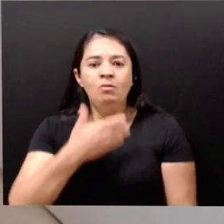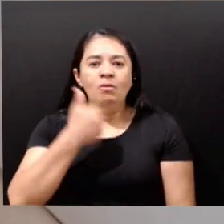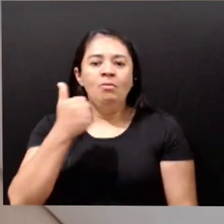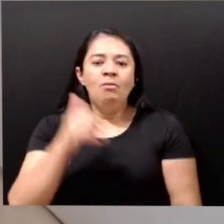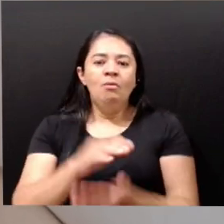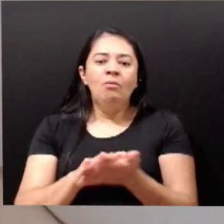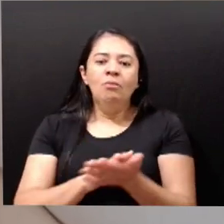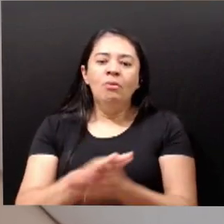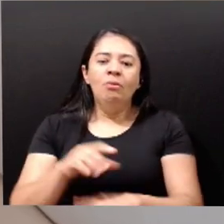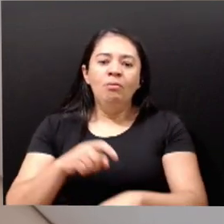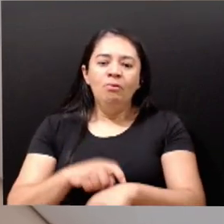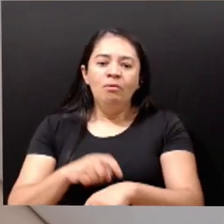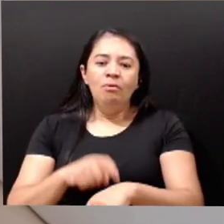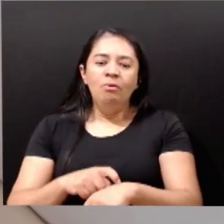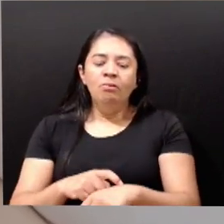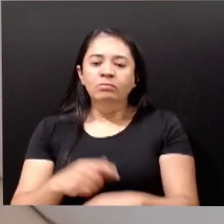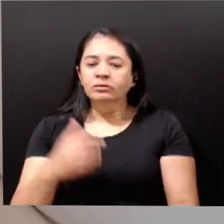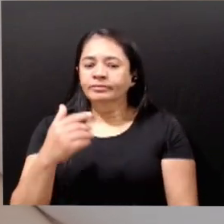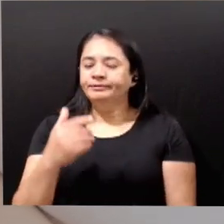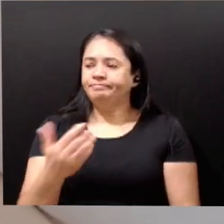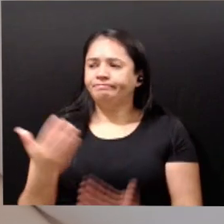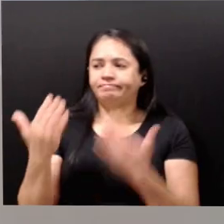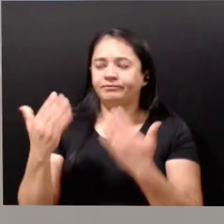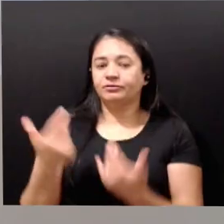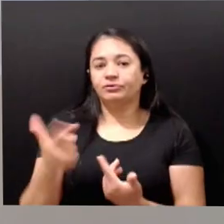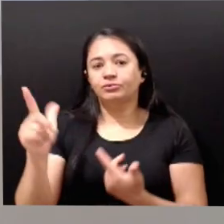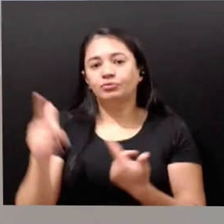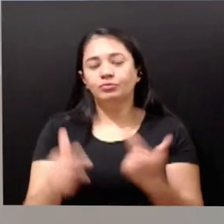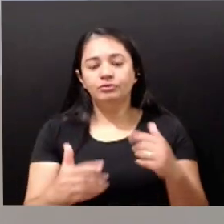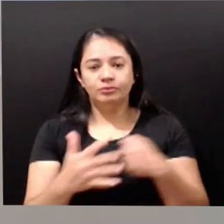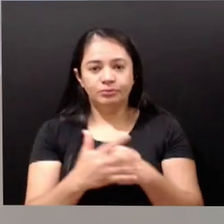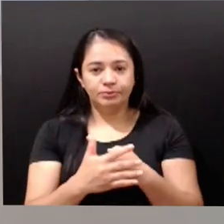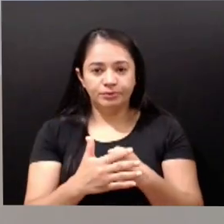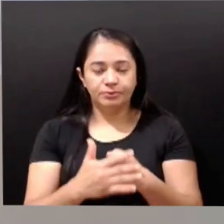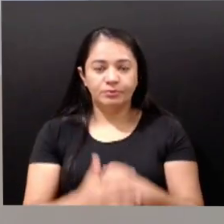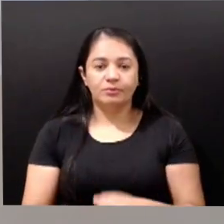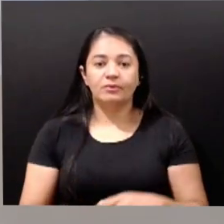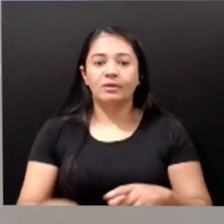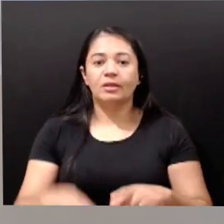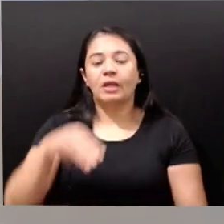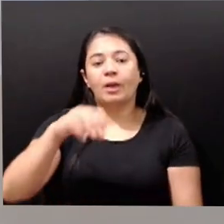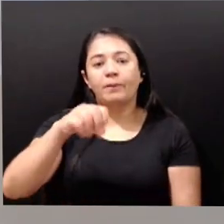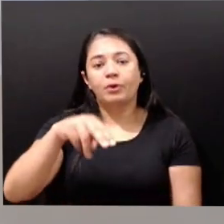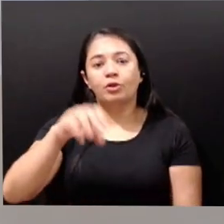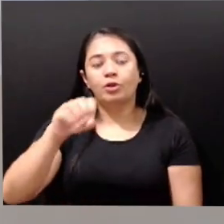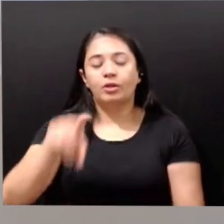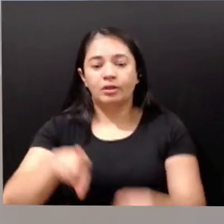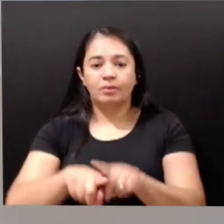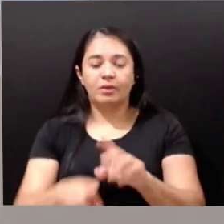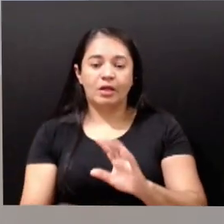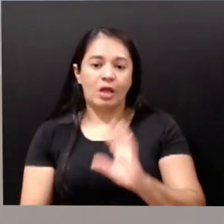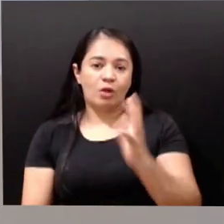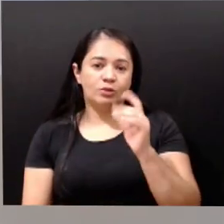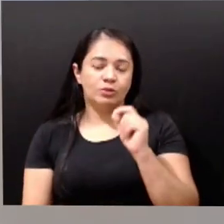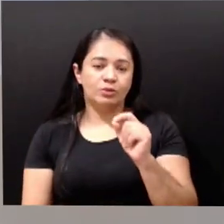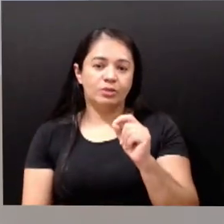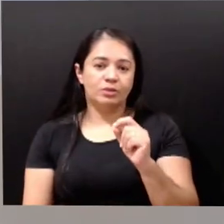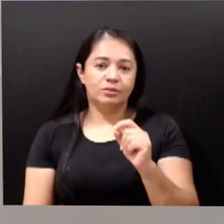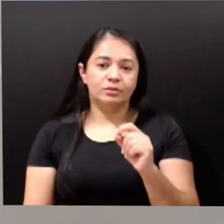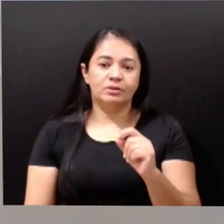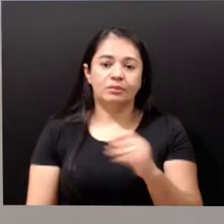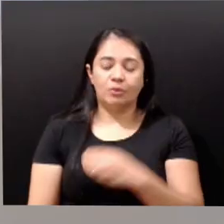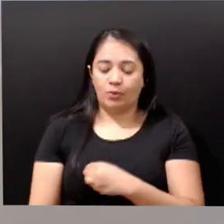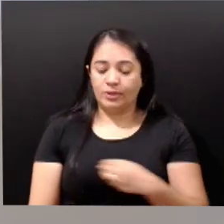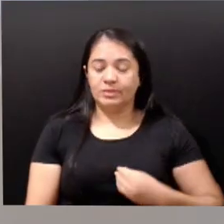melhora. Esse é o momento em que a gente passa a desconfiar de outras causas. A mononucleose também dá alguns achados diferentes,